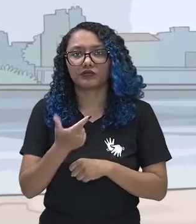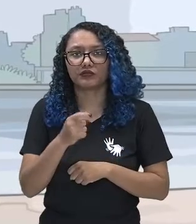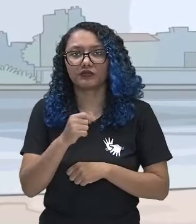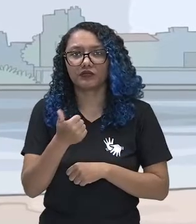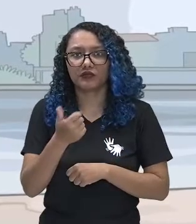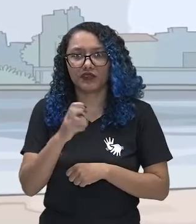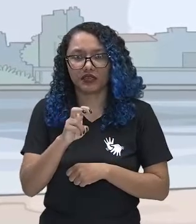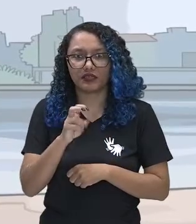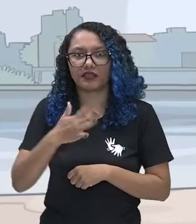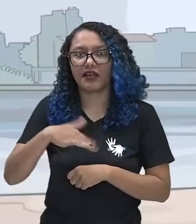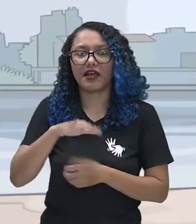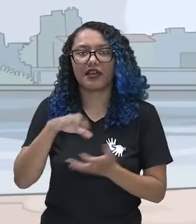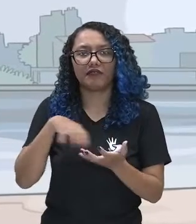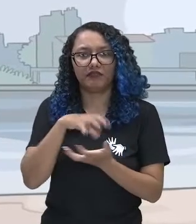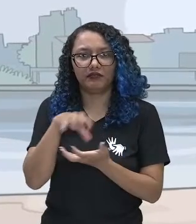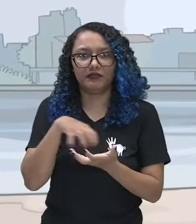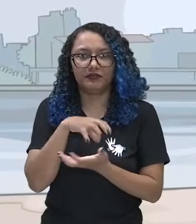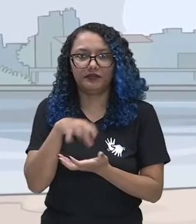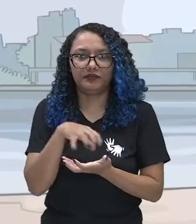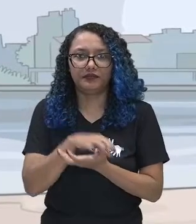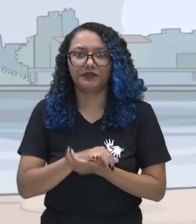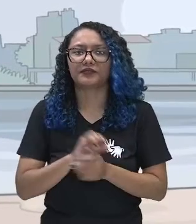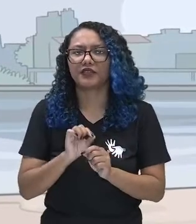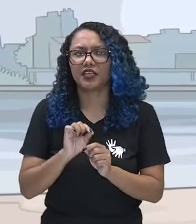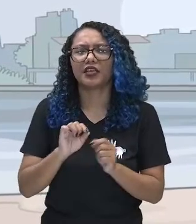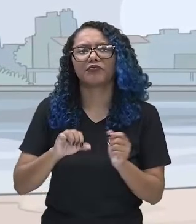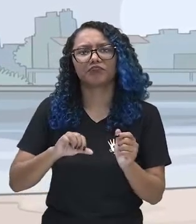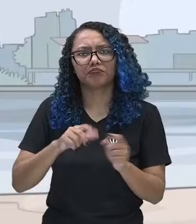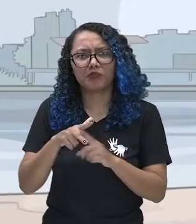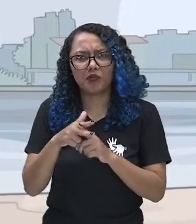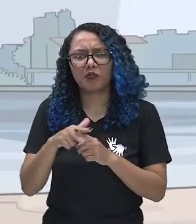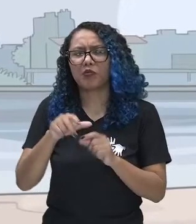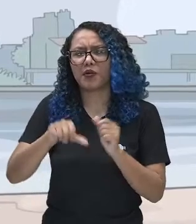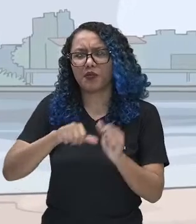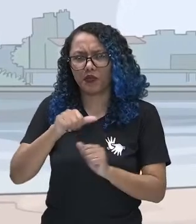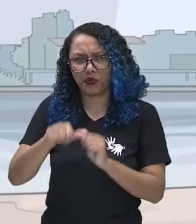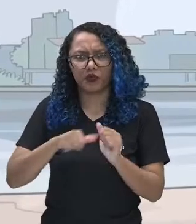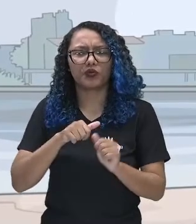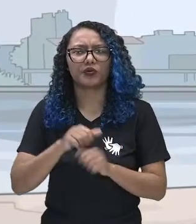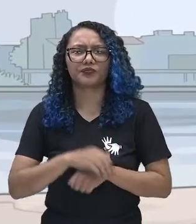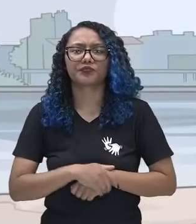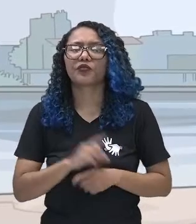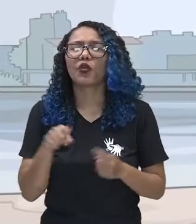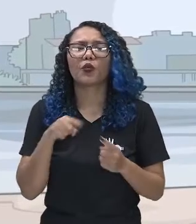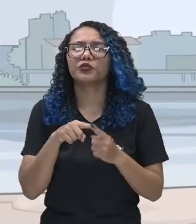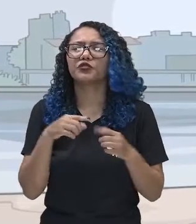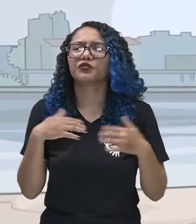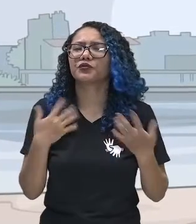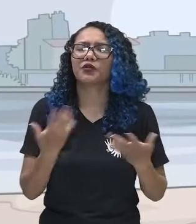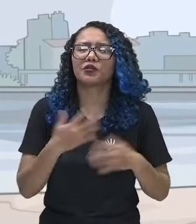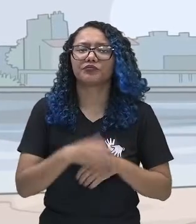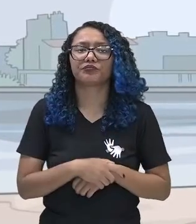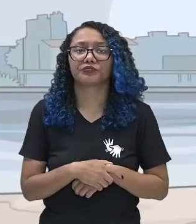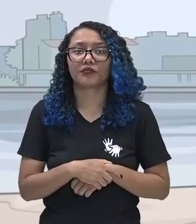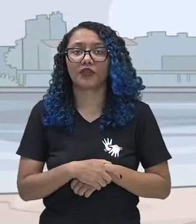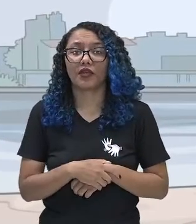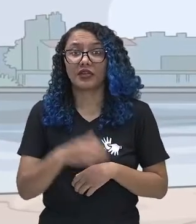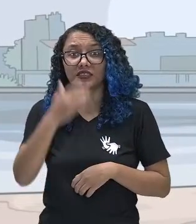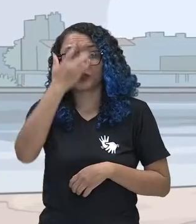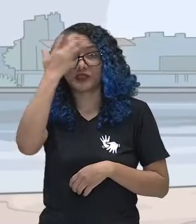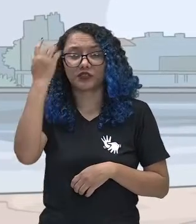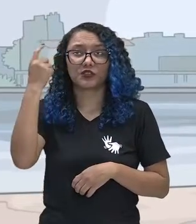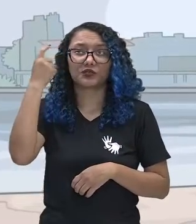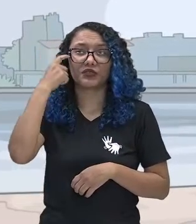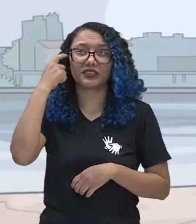área portuária revitalizada da cidade. O objetivo dele é fazer com que todos reflitam sobre o passado,